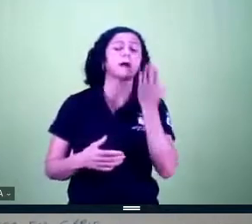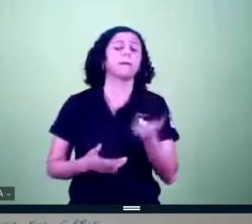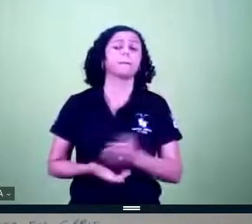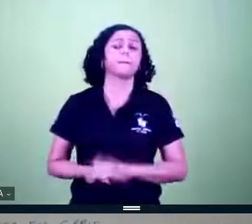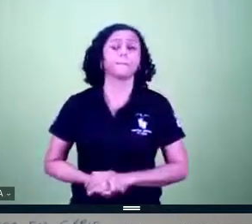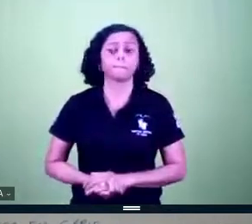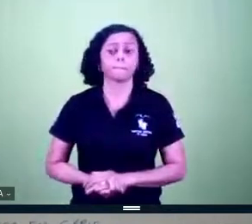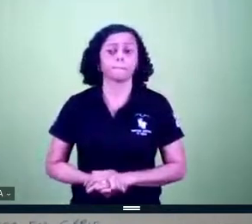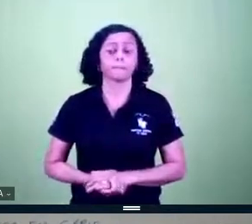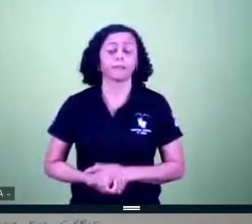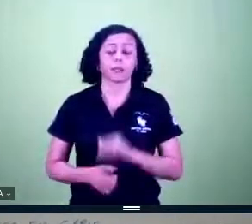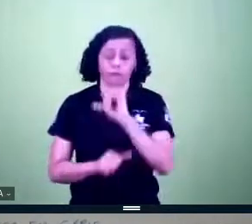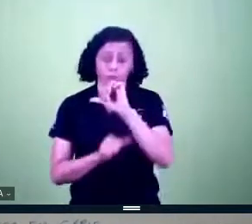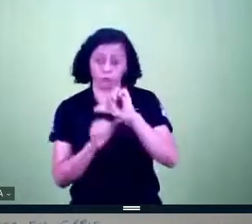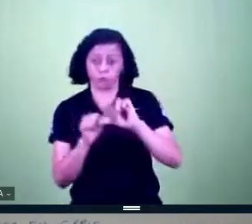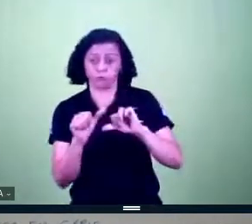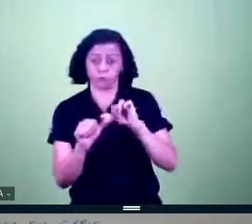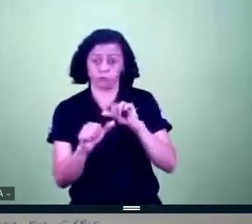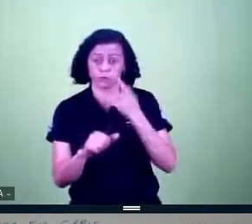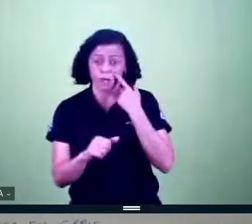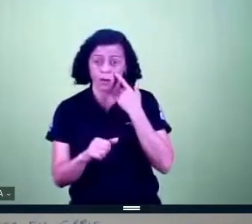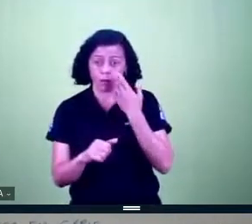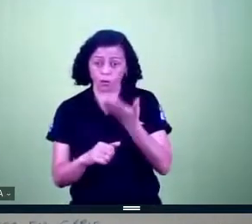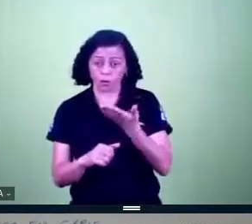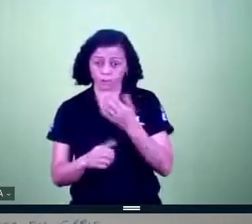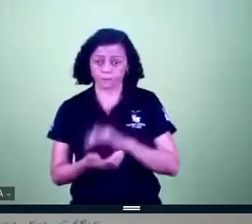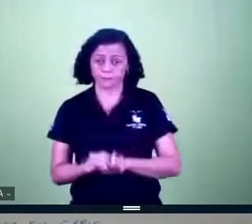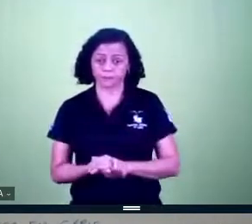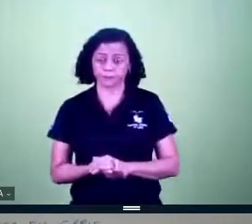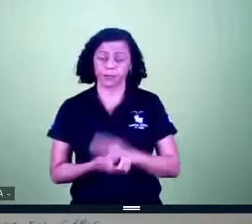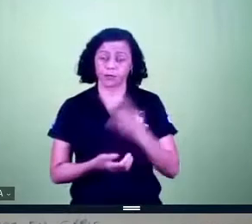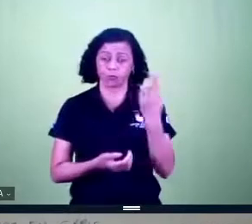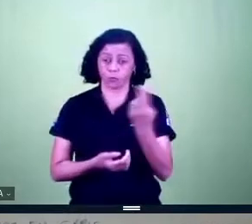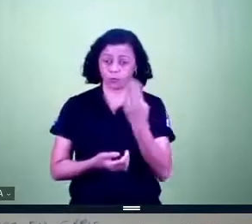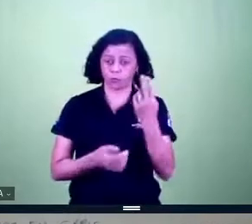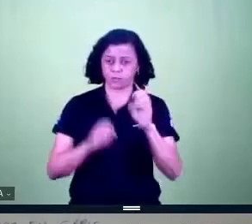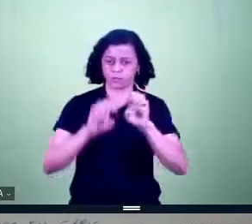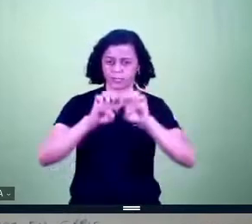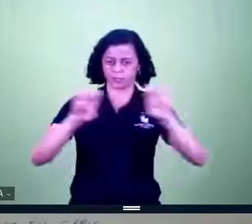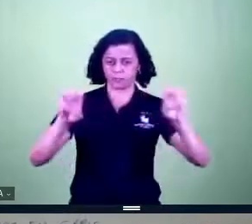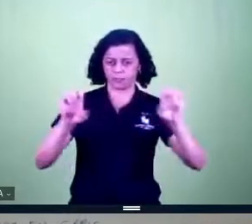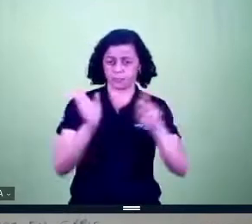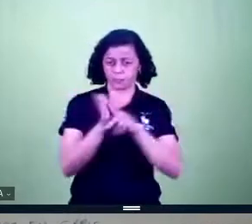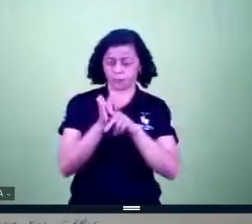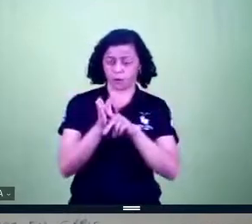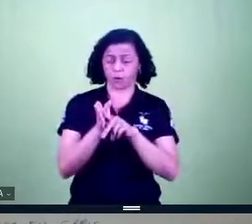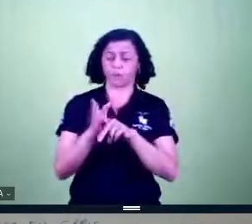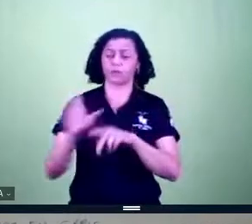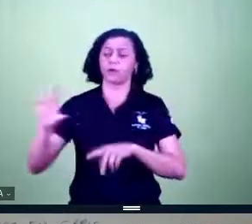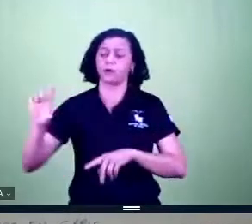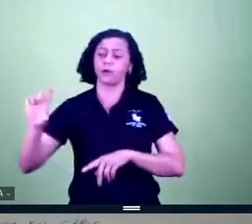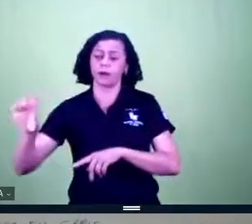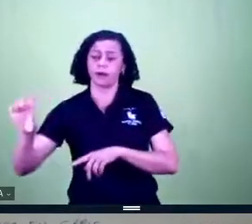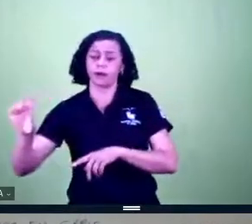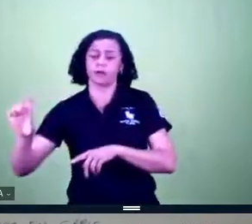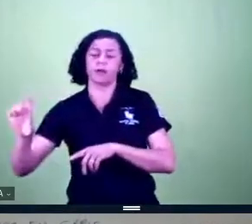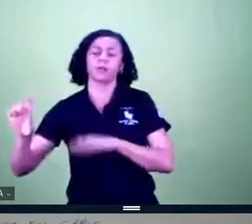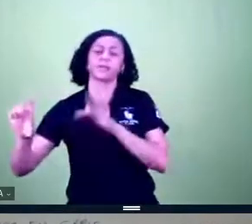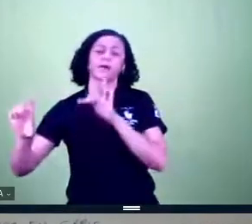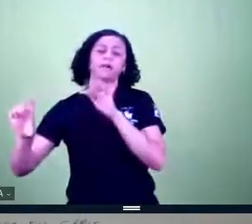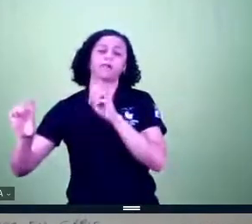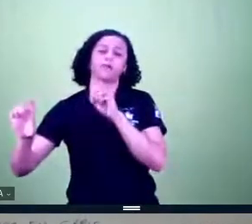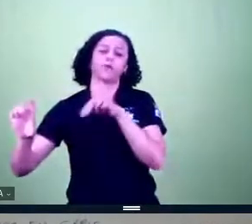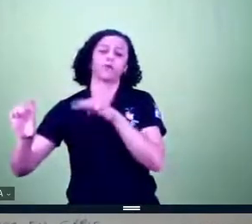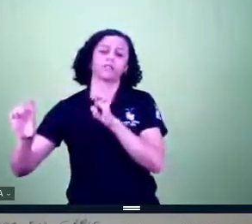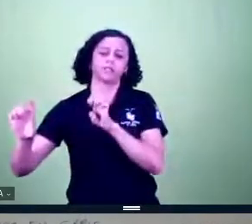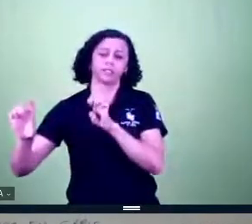mudar a cor aqui, ó. Vou usar a expressão da fonte. Eu não tenho isso daqui, ó. Tensão,